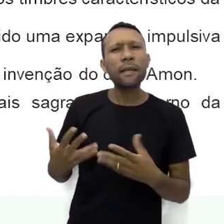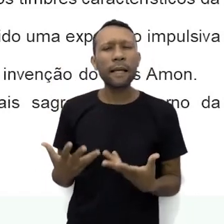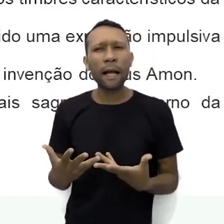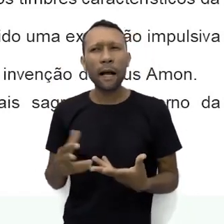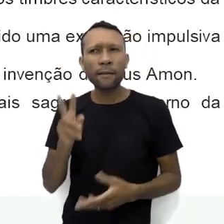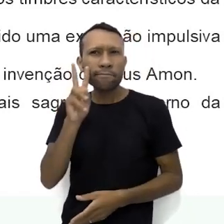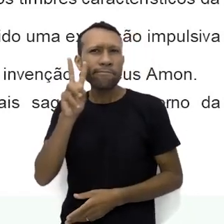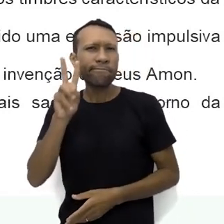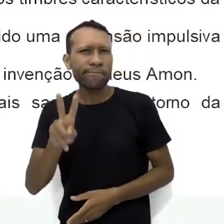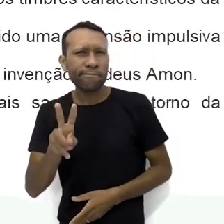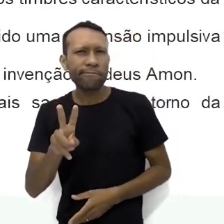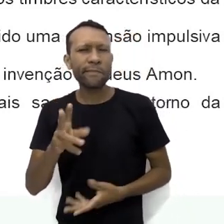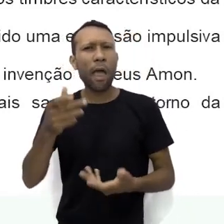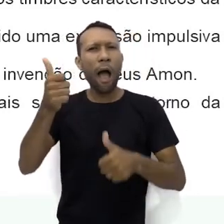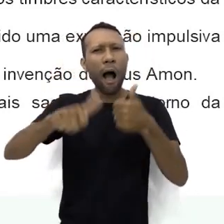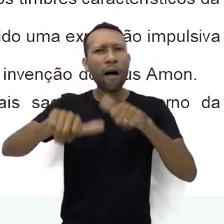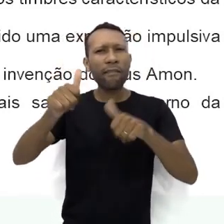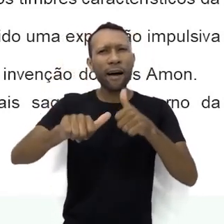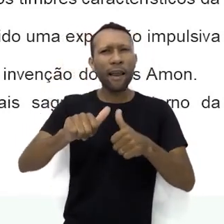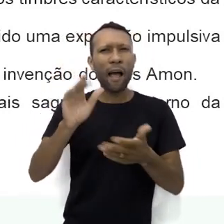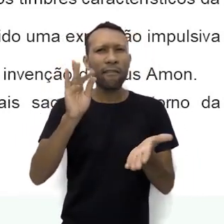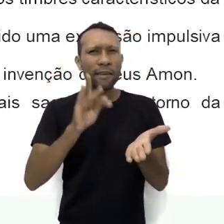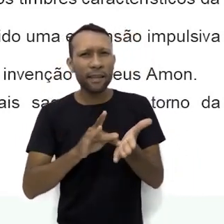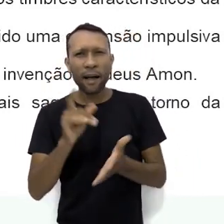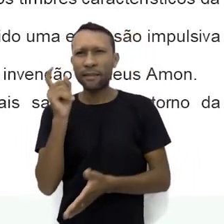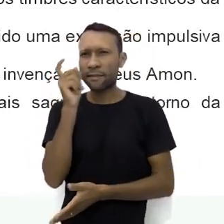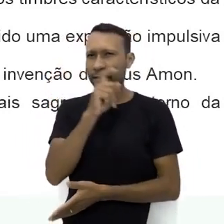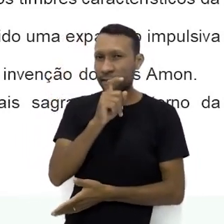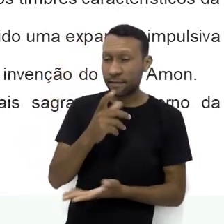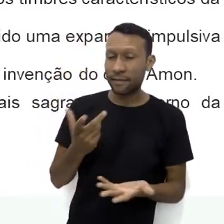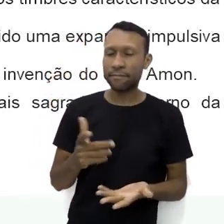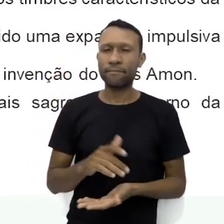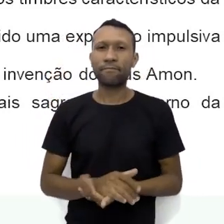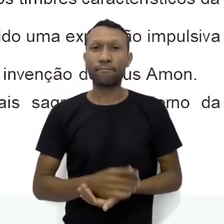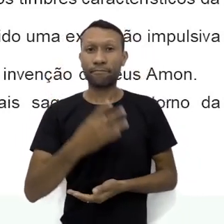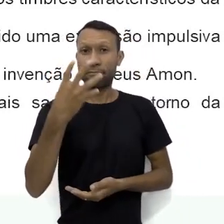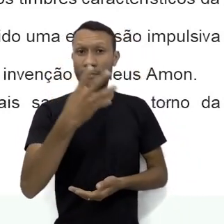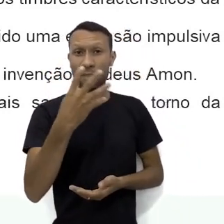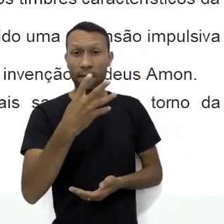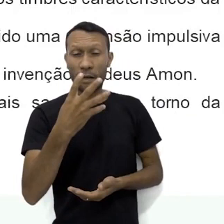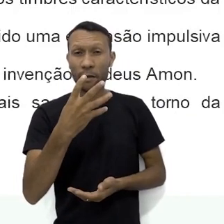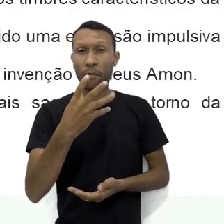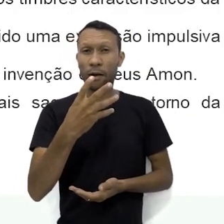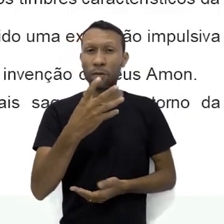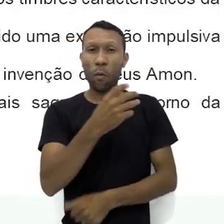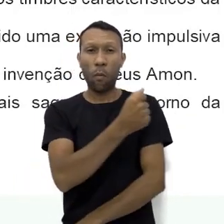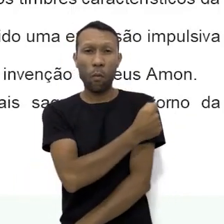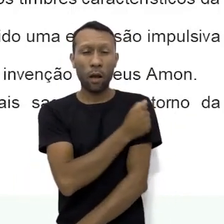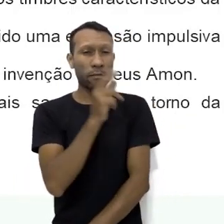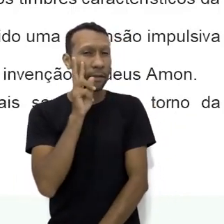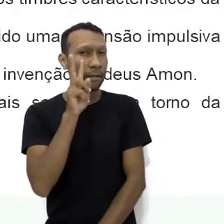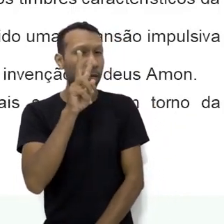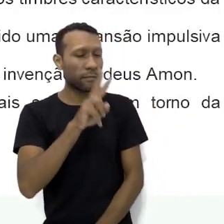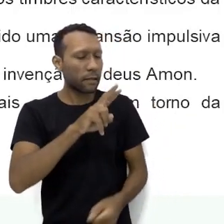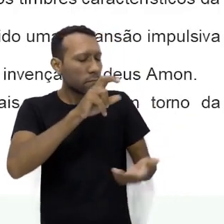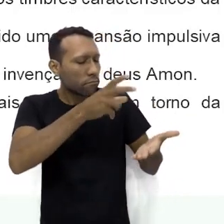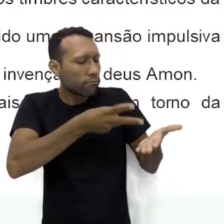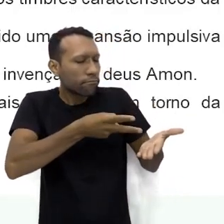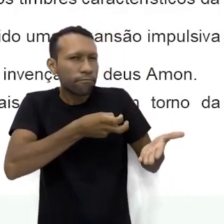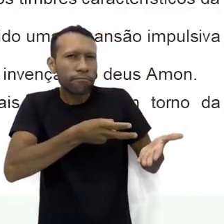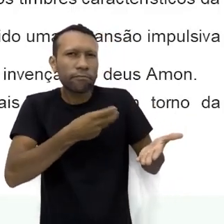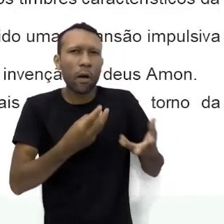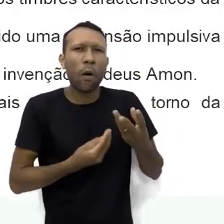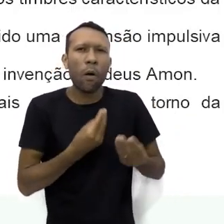são verdadeiras ou se elas são falsas. Na quarta questão, o aluno vai estar observando como a